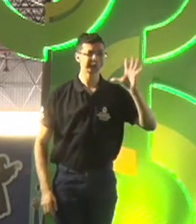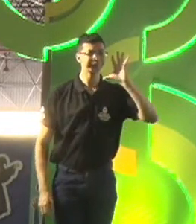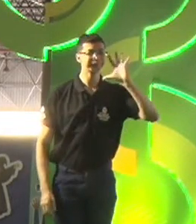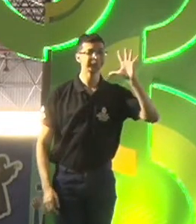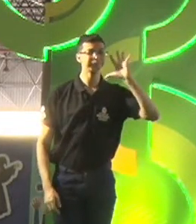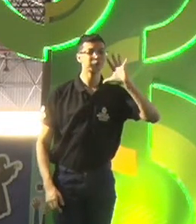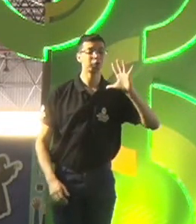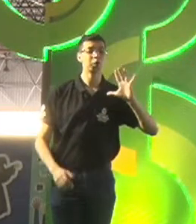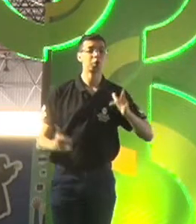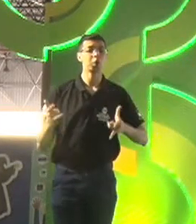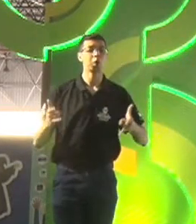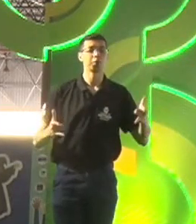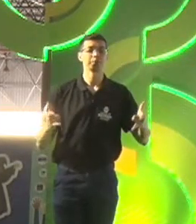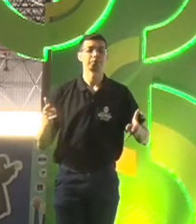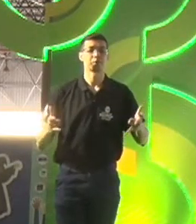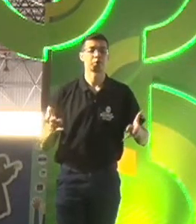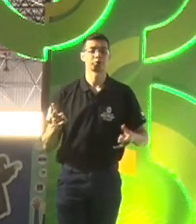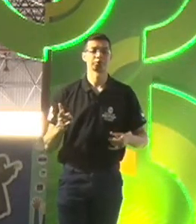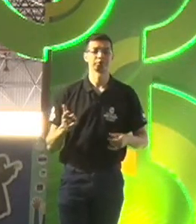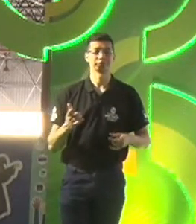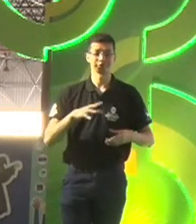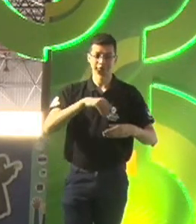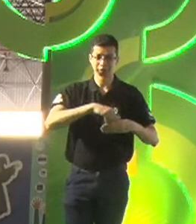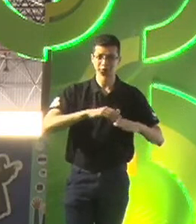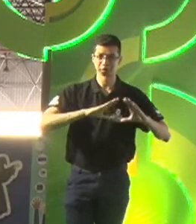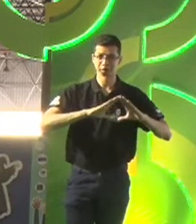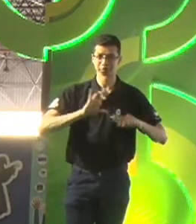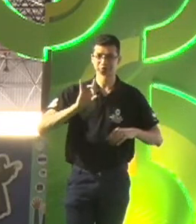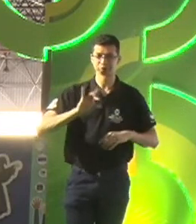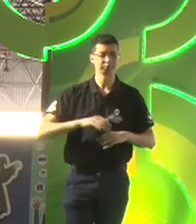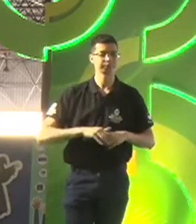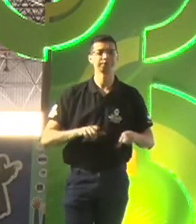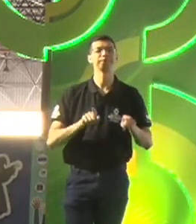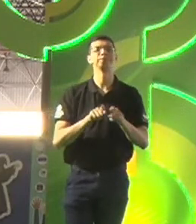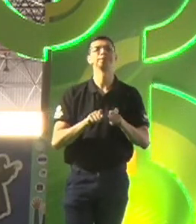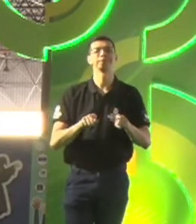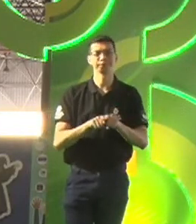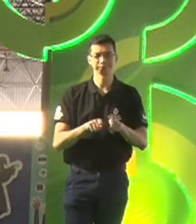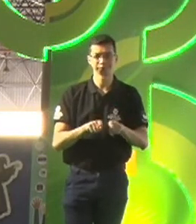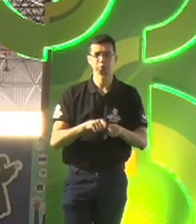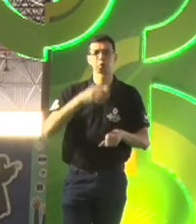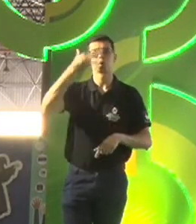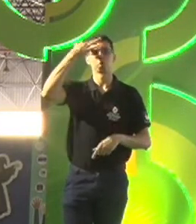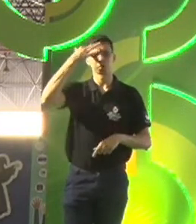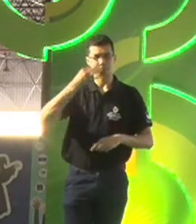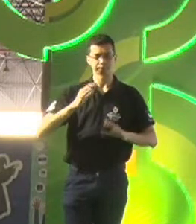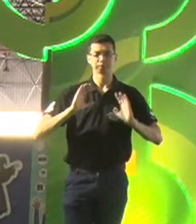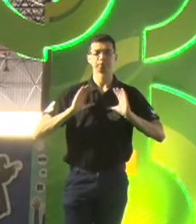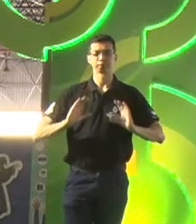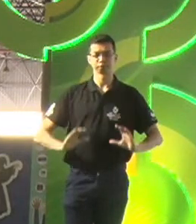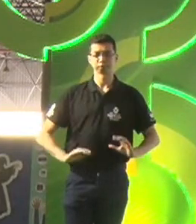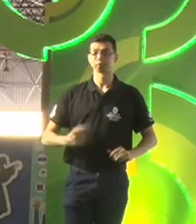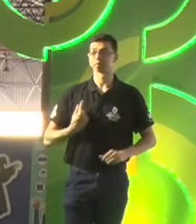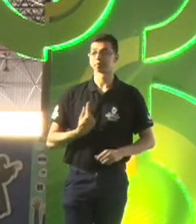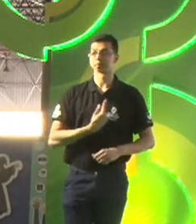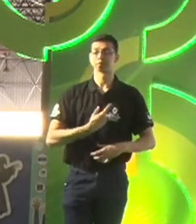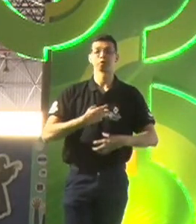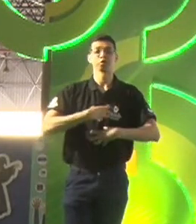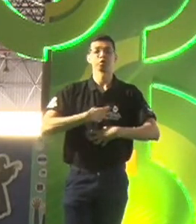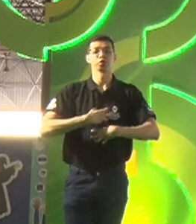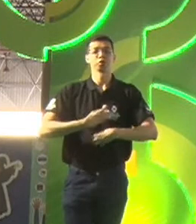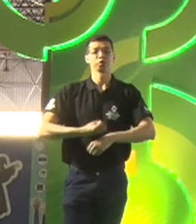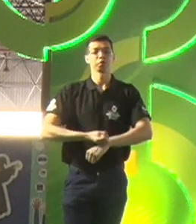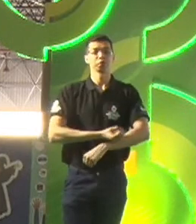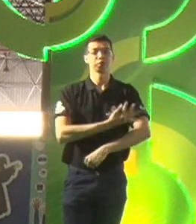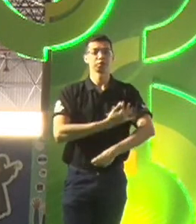tá ali dentro com seu sensores e tudo mais mas ele vai compreender nossos comportamentos e questões emotivas e